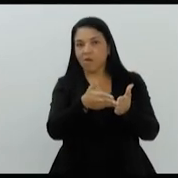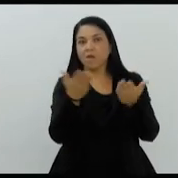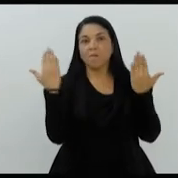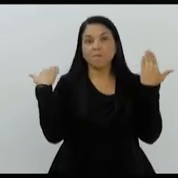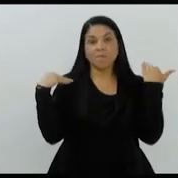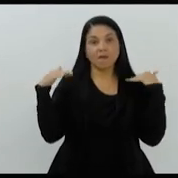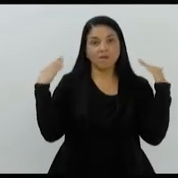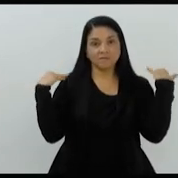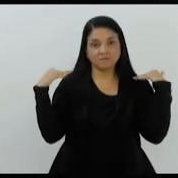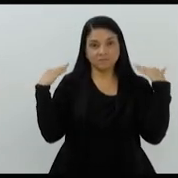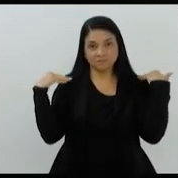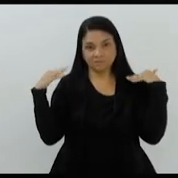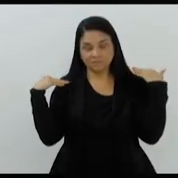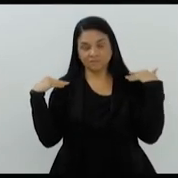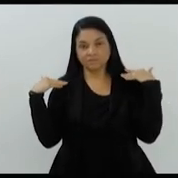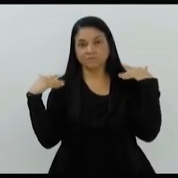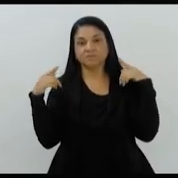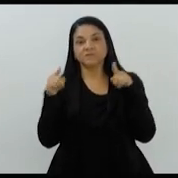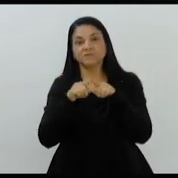passeio e